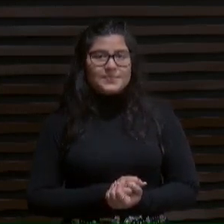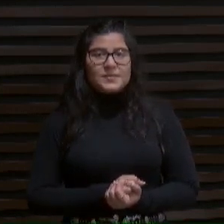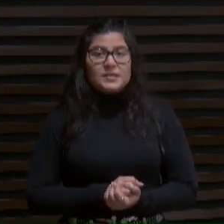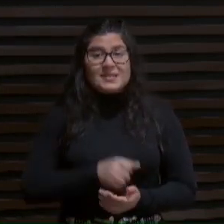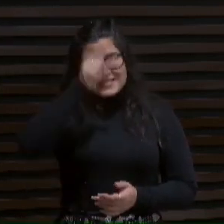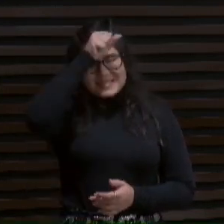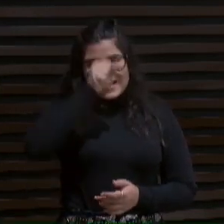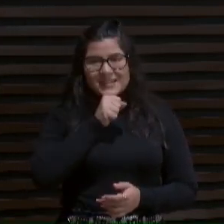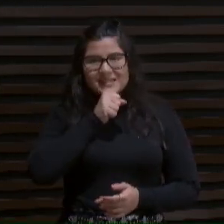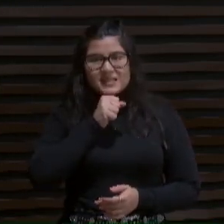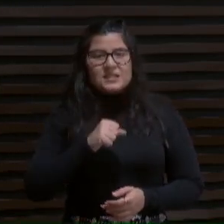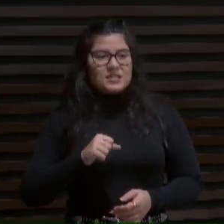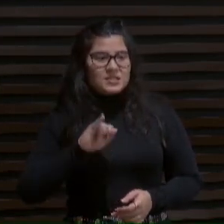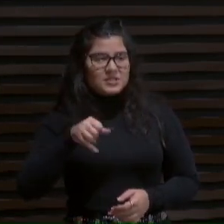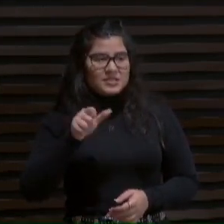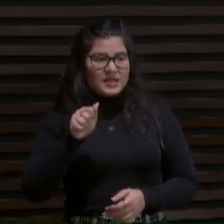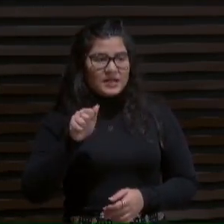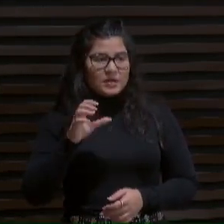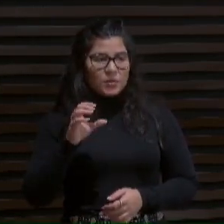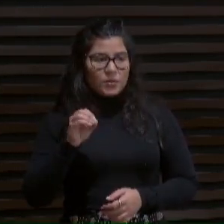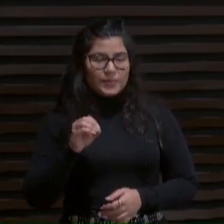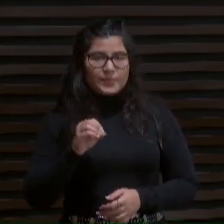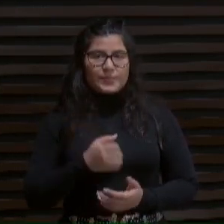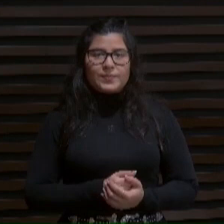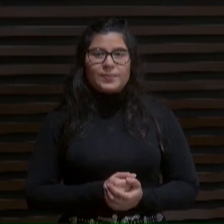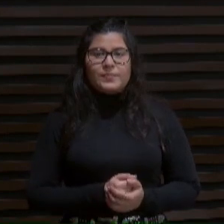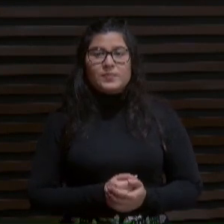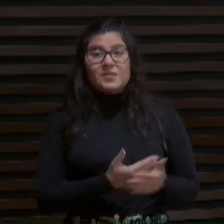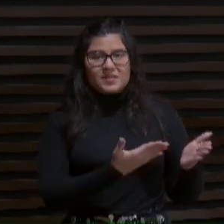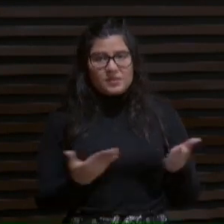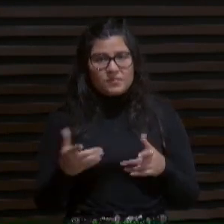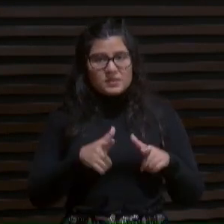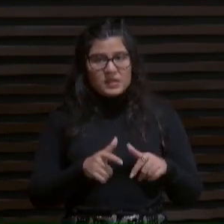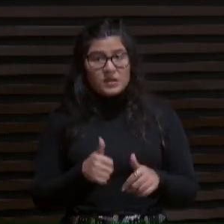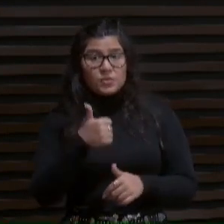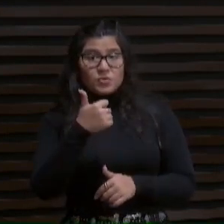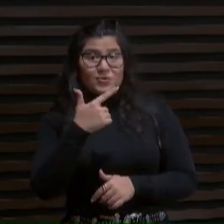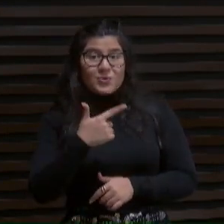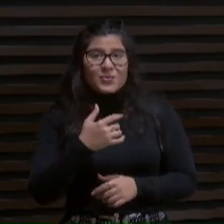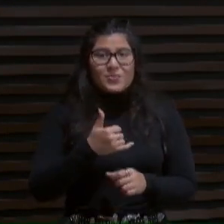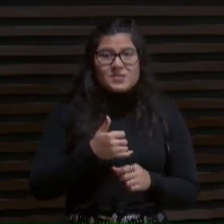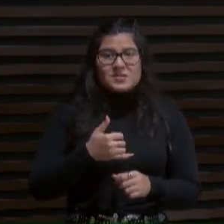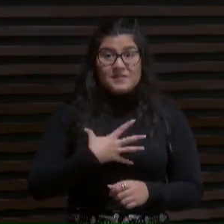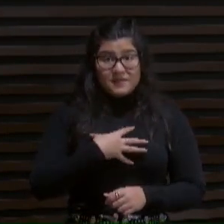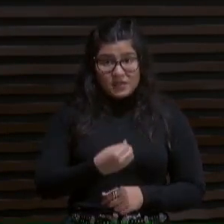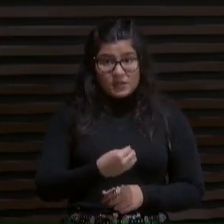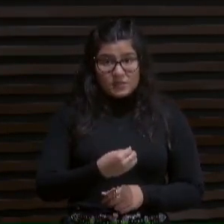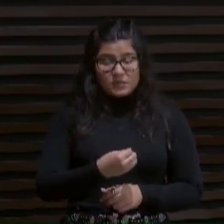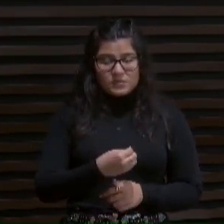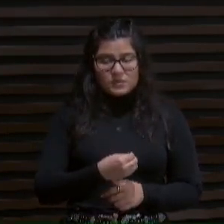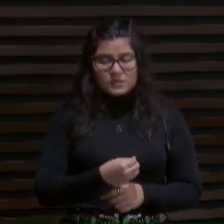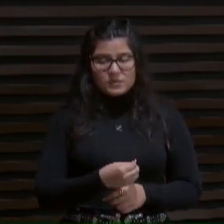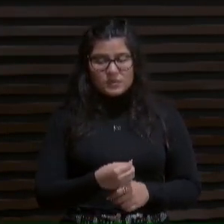Jacó, que, enfim, tem seu nome mudado para Israel, e tem os seus 12 filhos, além de muitos outros, mas os 12 que seguem